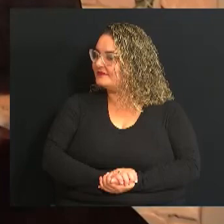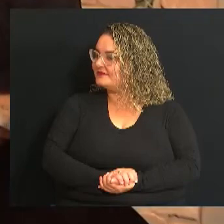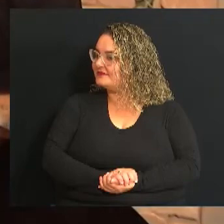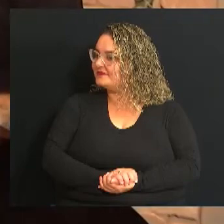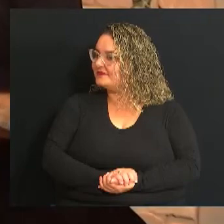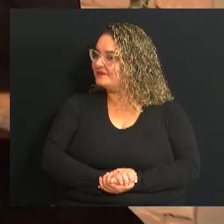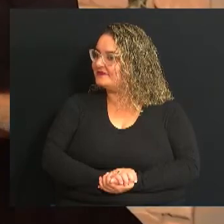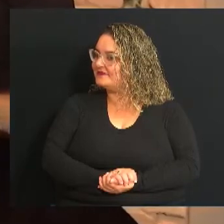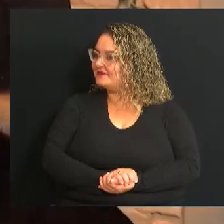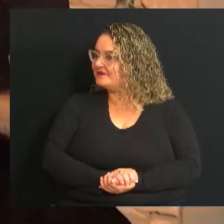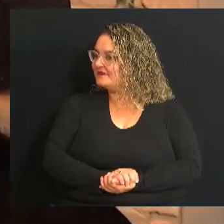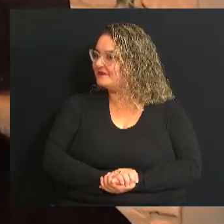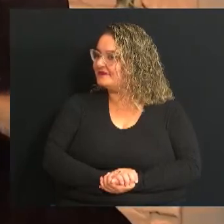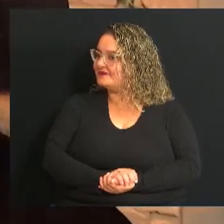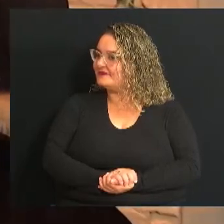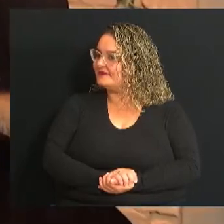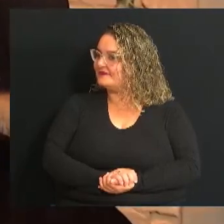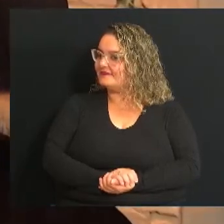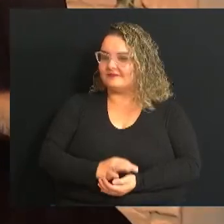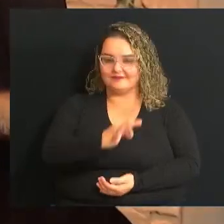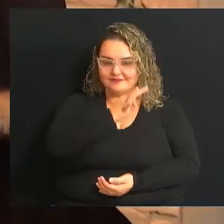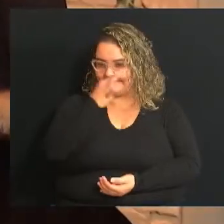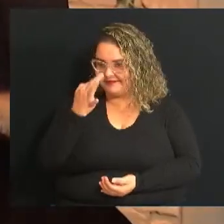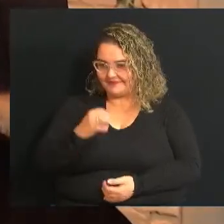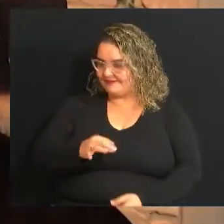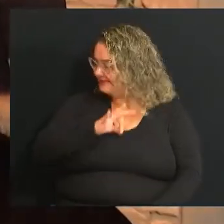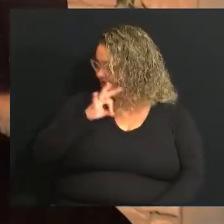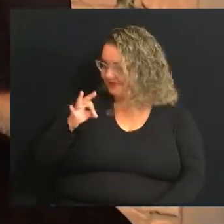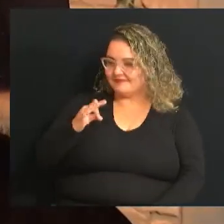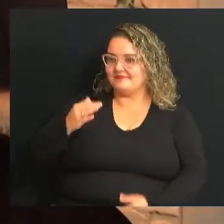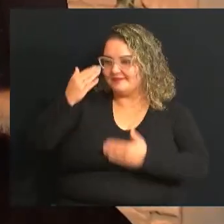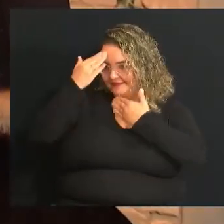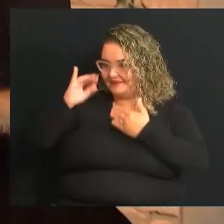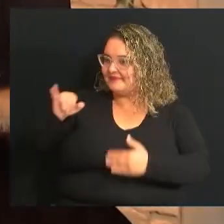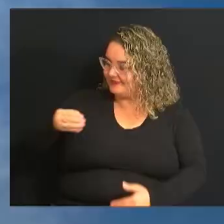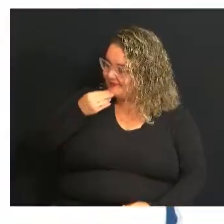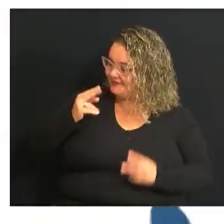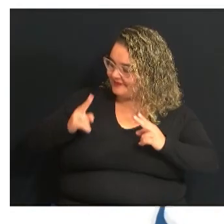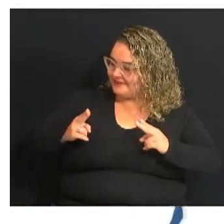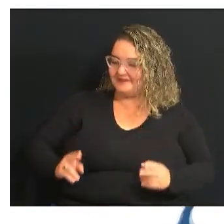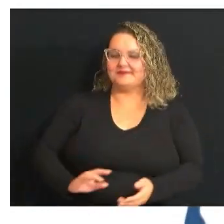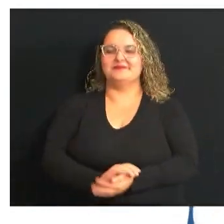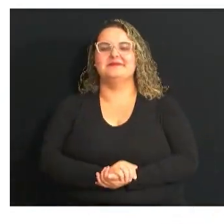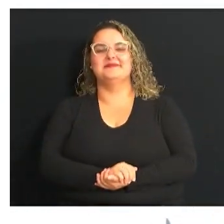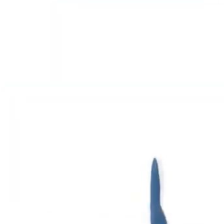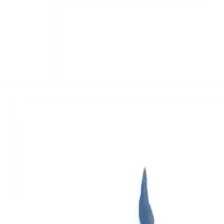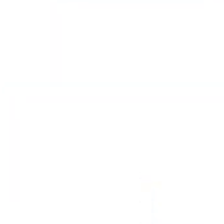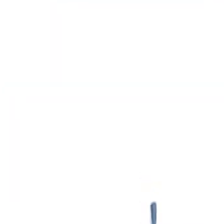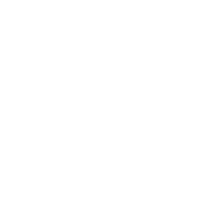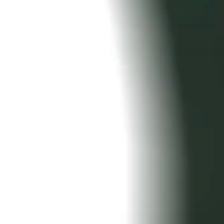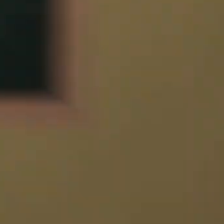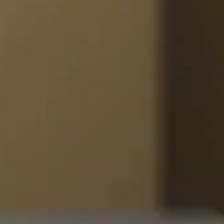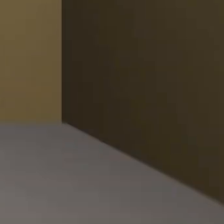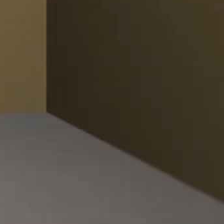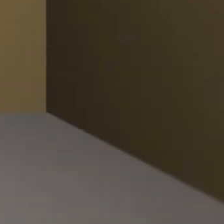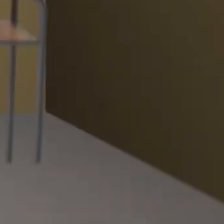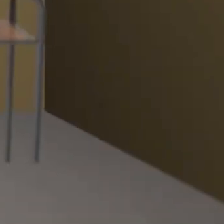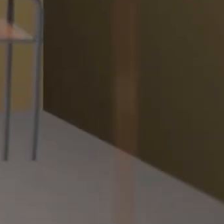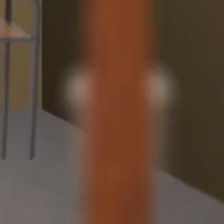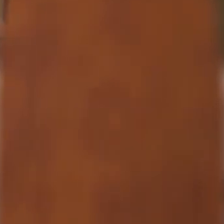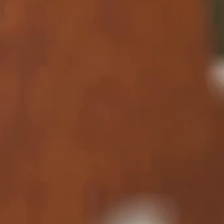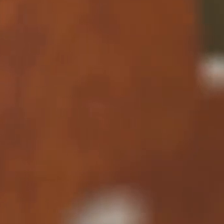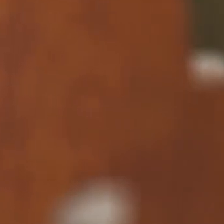Aí nós temos duas situações, né? Se você comprou o produto, e eu falo muito isso para os meus alunos, eu dou um exemplo. Olha, você foi